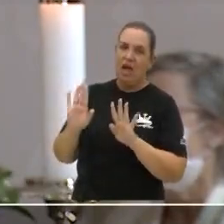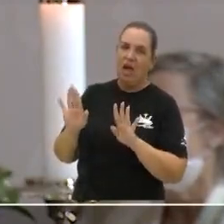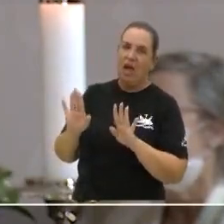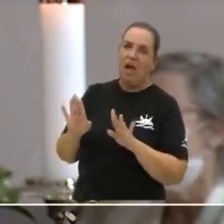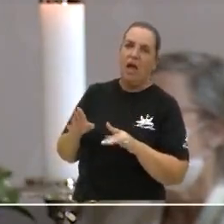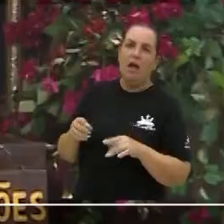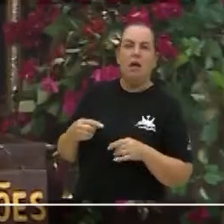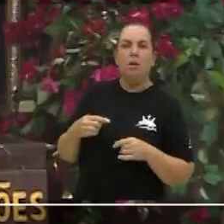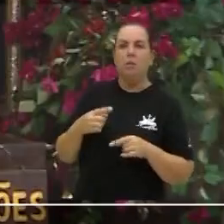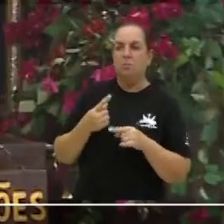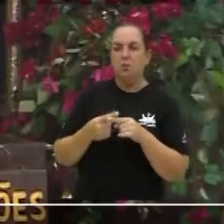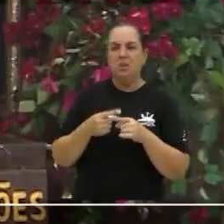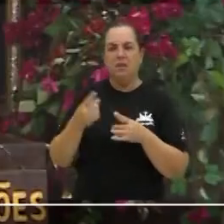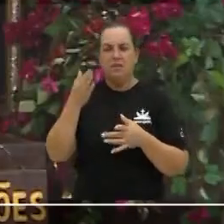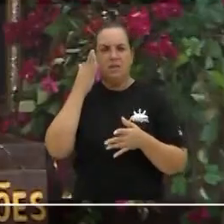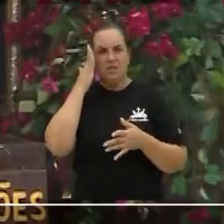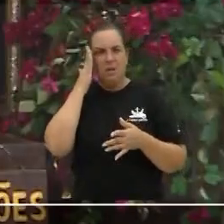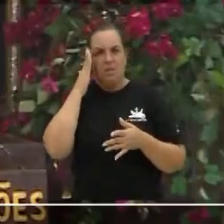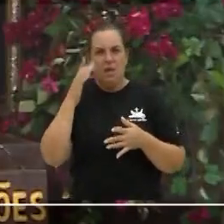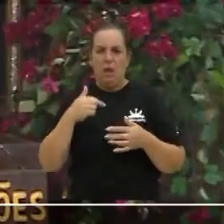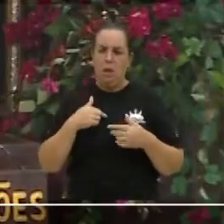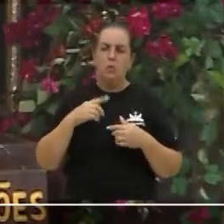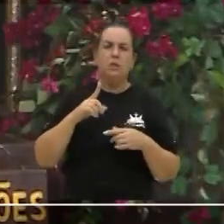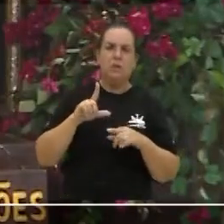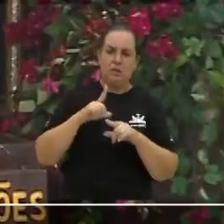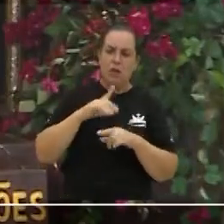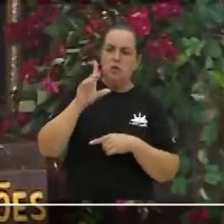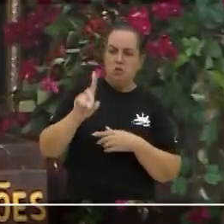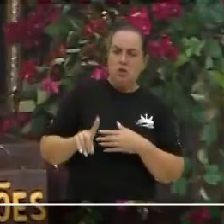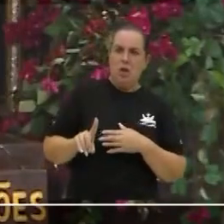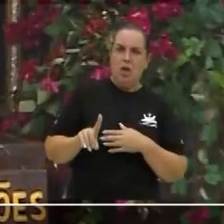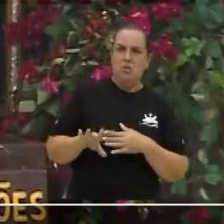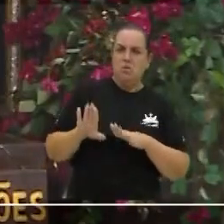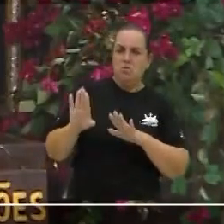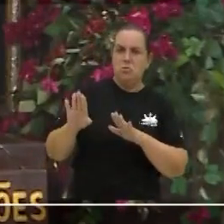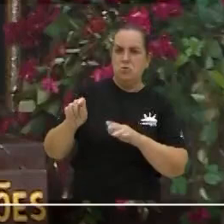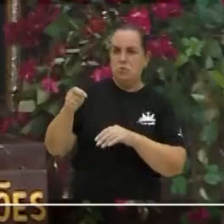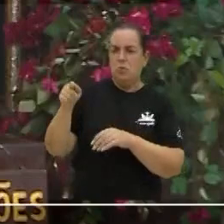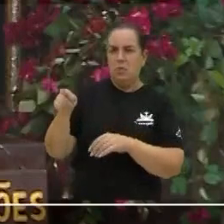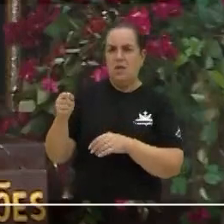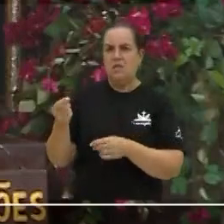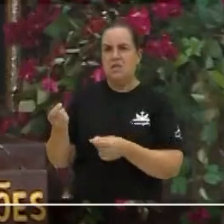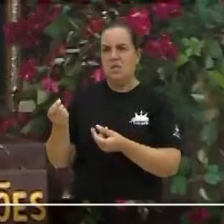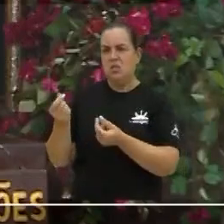questione os meus direitos. Eu dou quando quero,